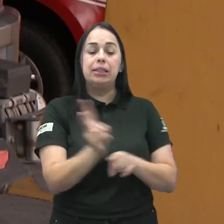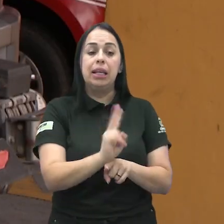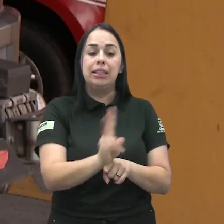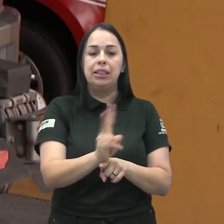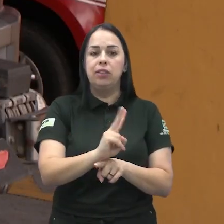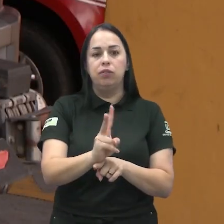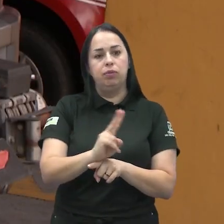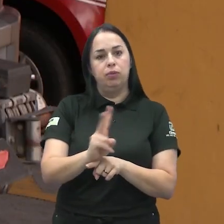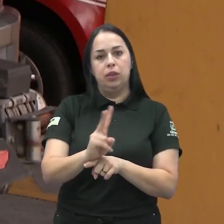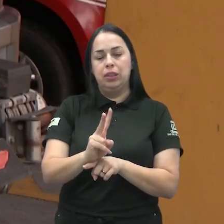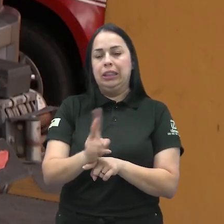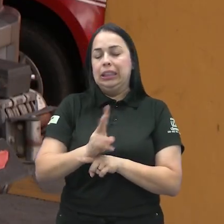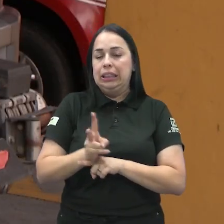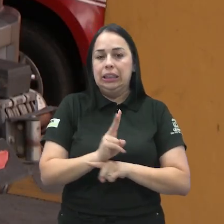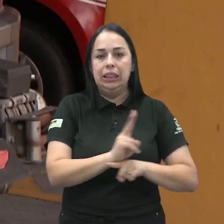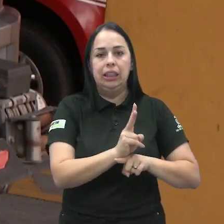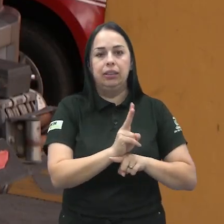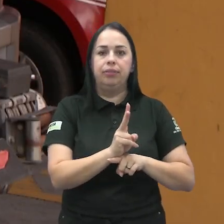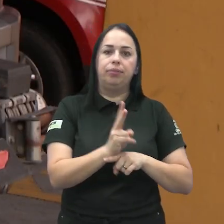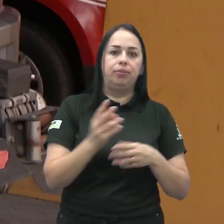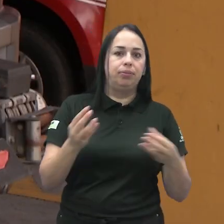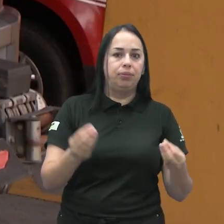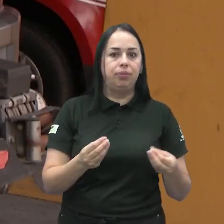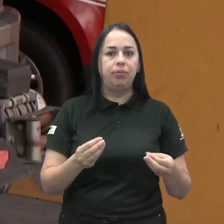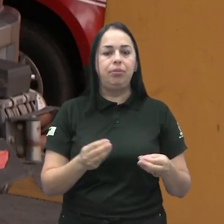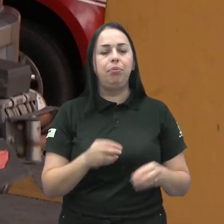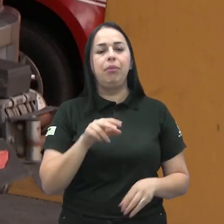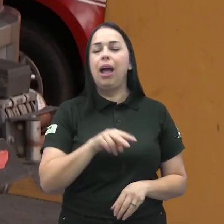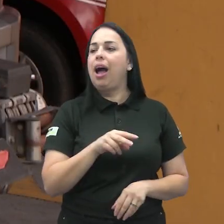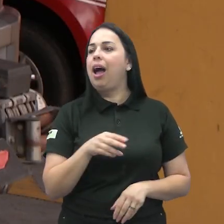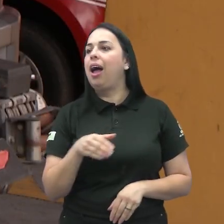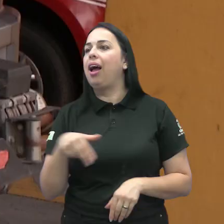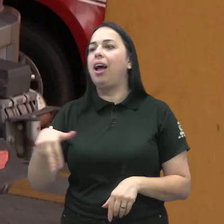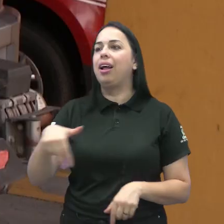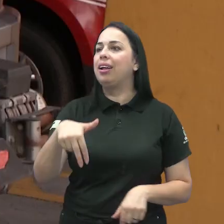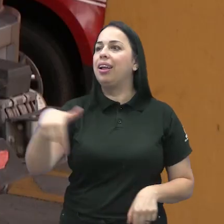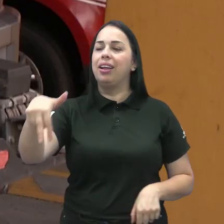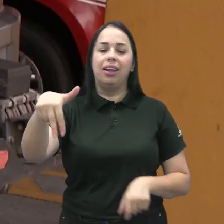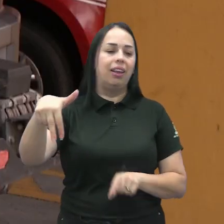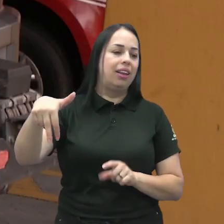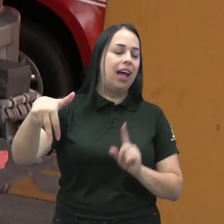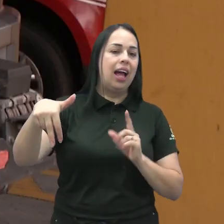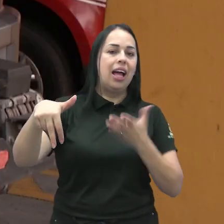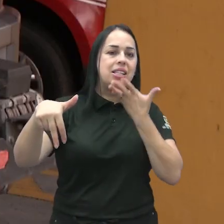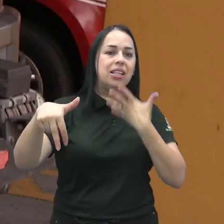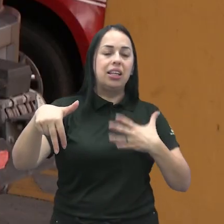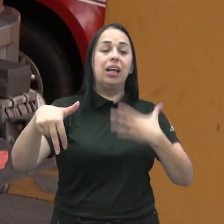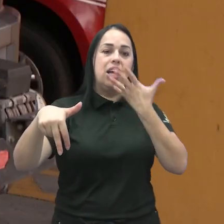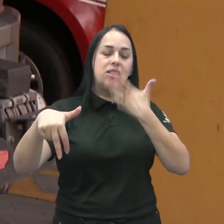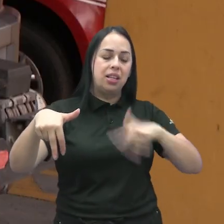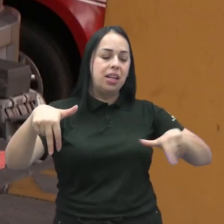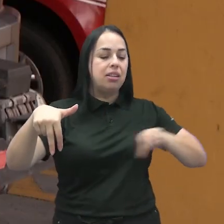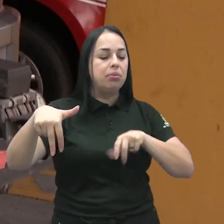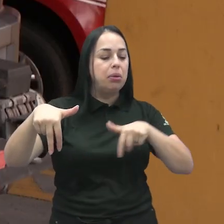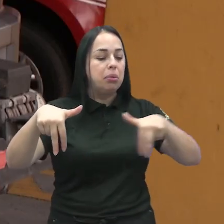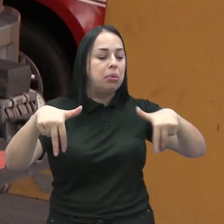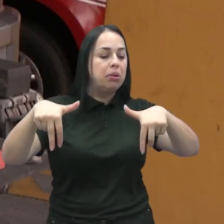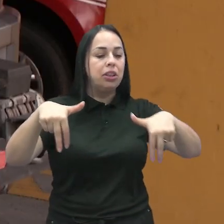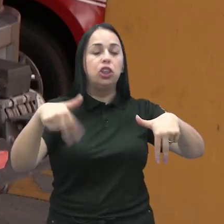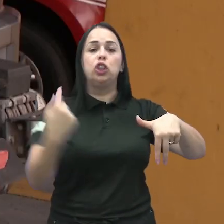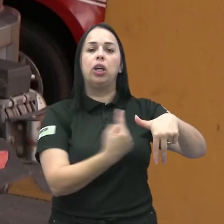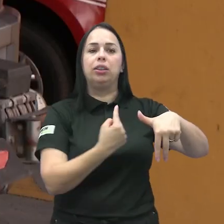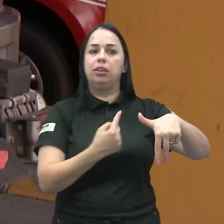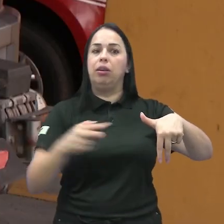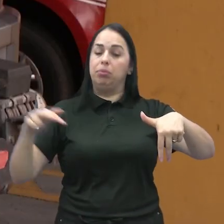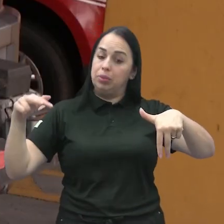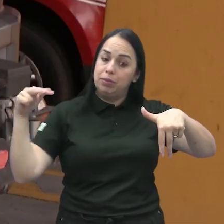supervisão em 100% do tempo é evitar com que você tenha algum desvio de atenção. No momento que a sua criança, o seu filho, está na